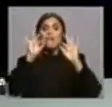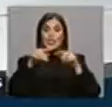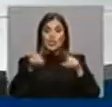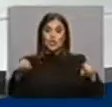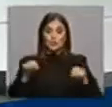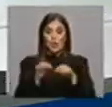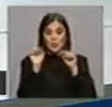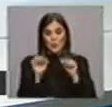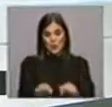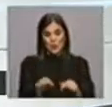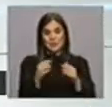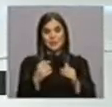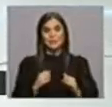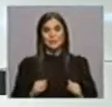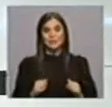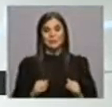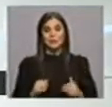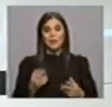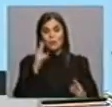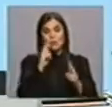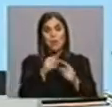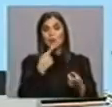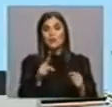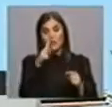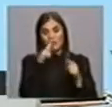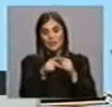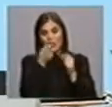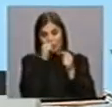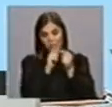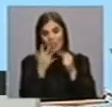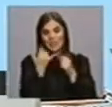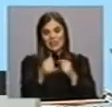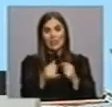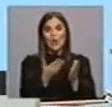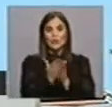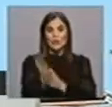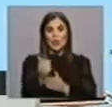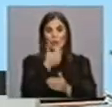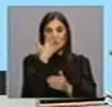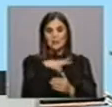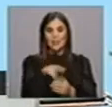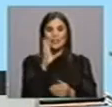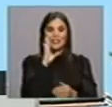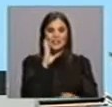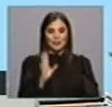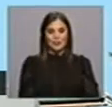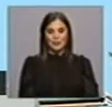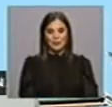de hoje. Estamos de regresso, a seguir ao intervalo, para a terceira hora de Bom Dia Portugal. Até já.